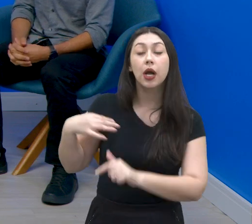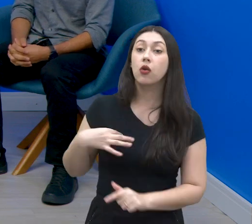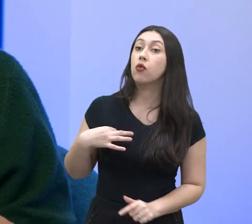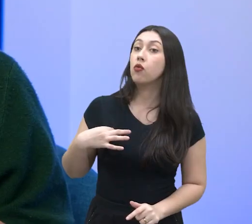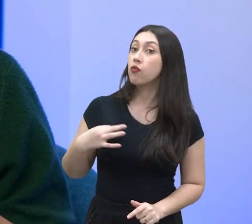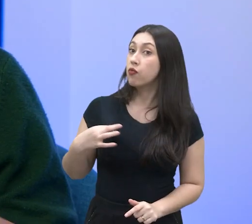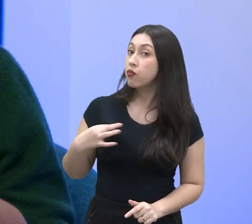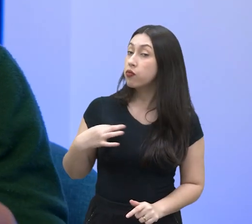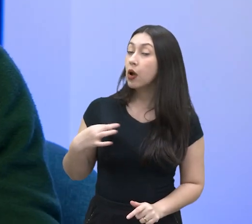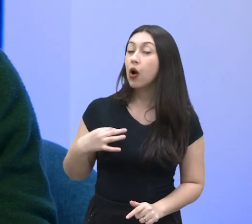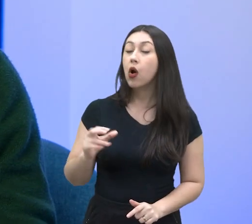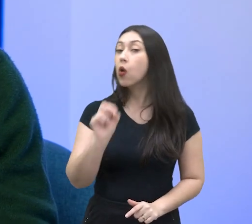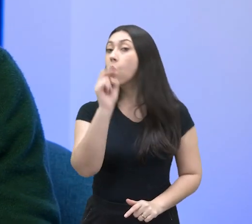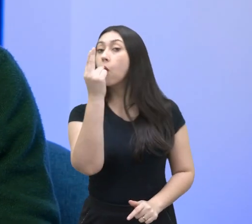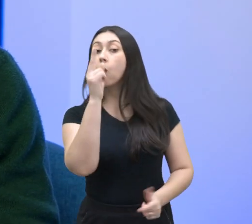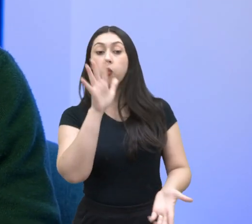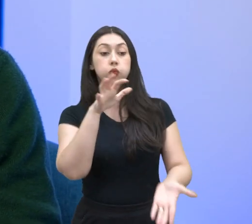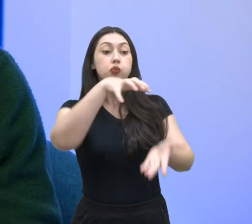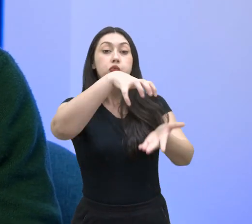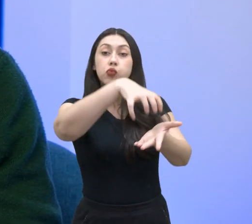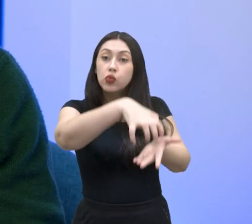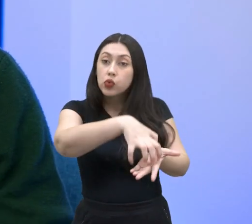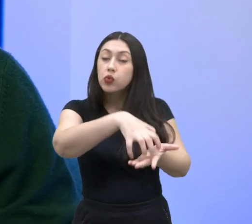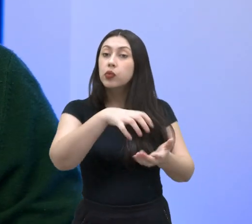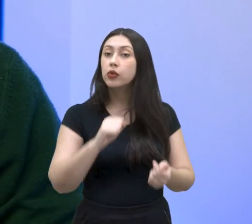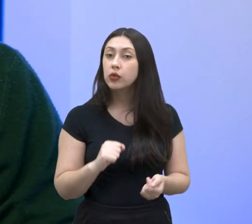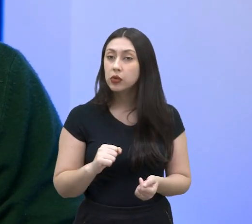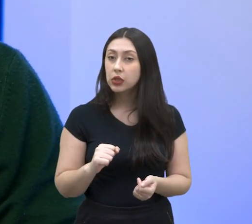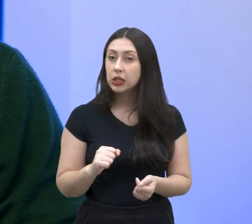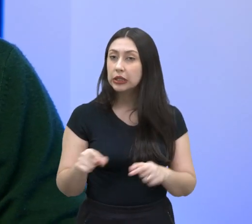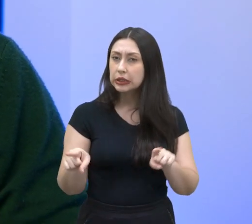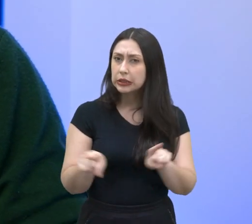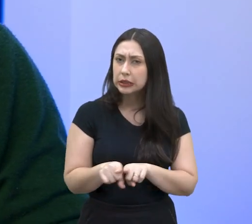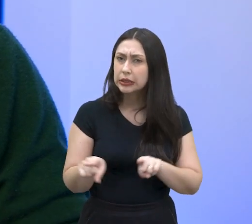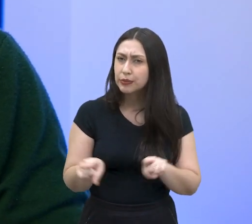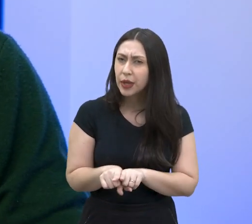sobre influenciar na vida dos outros, seja eu